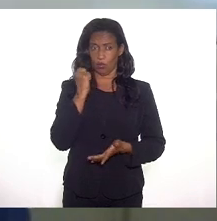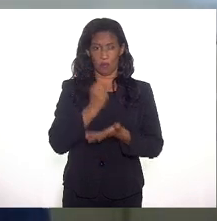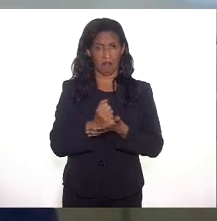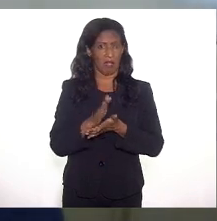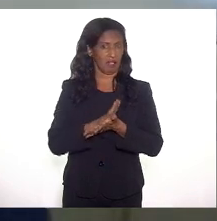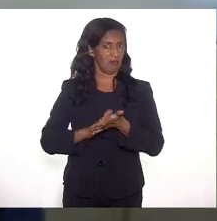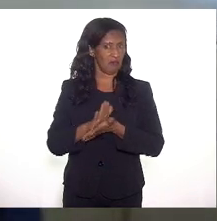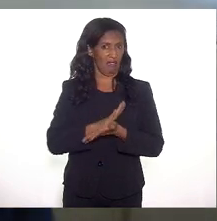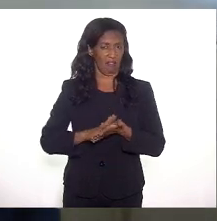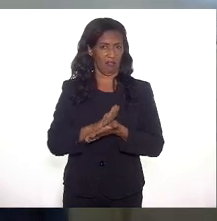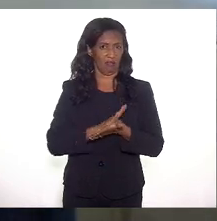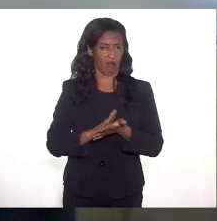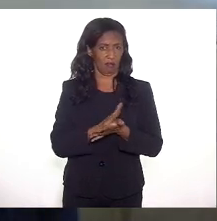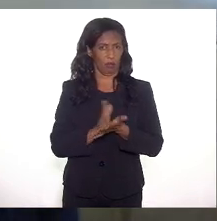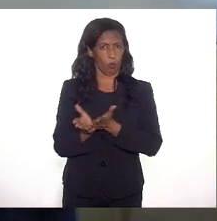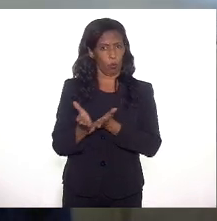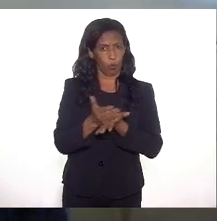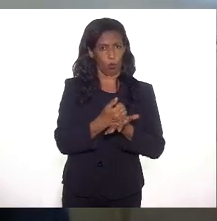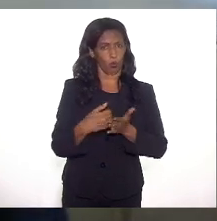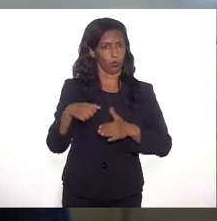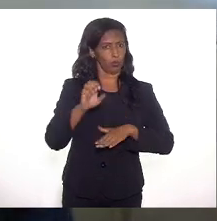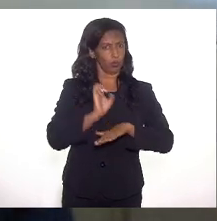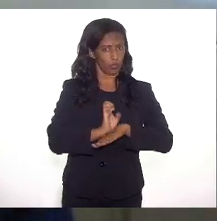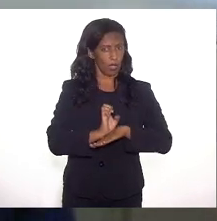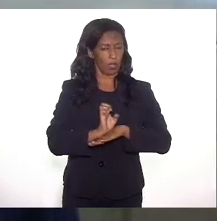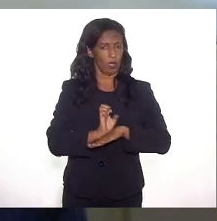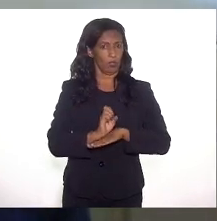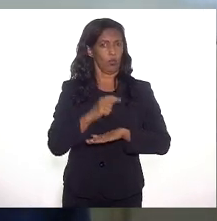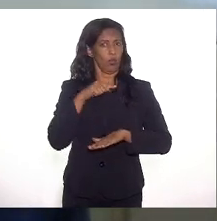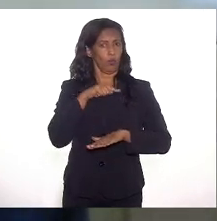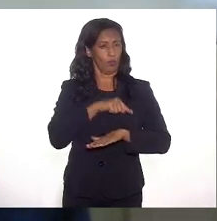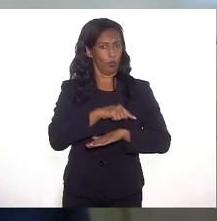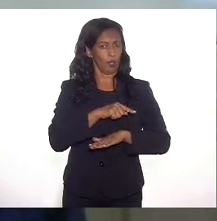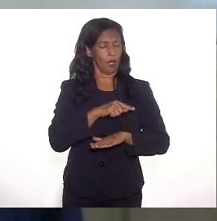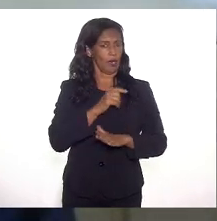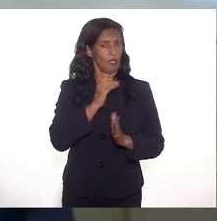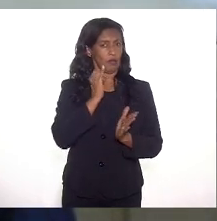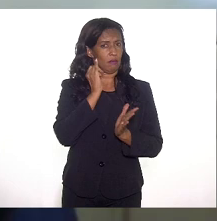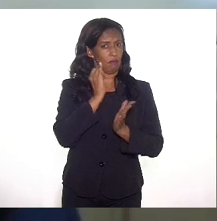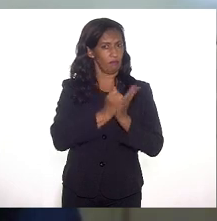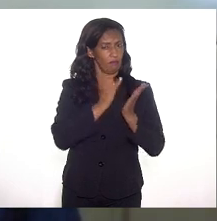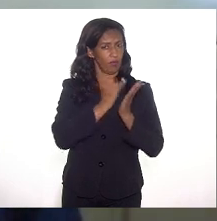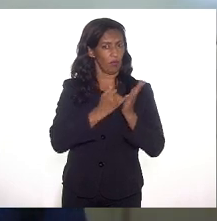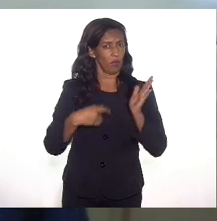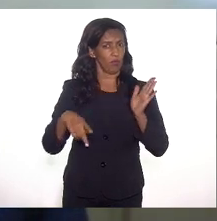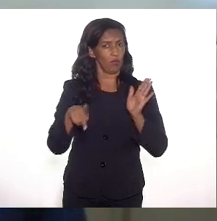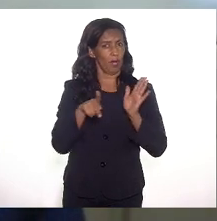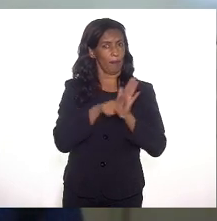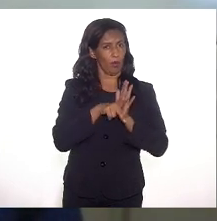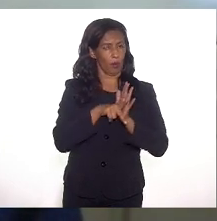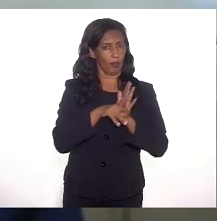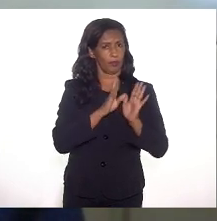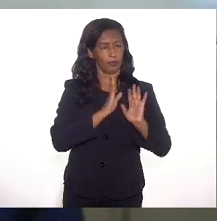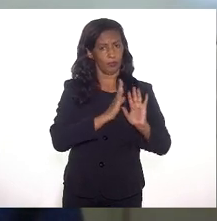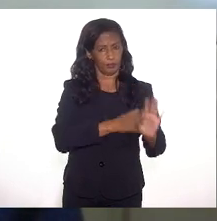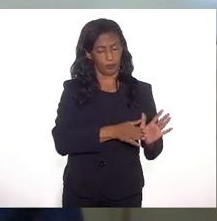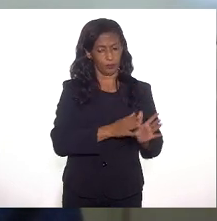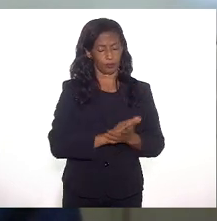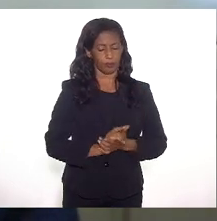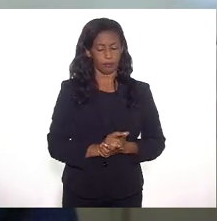receitas do Estado, porque essa já é a alíquota praticada. Mas ela ia se